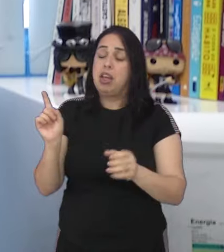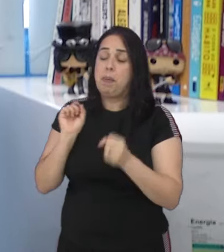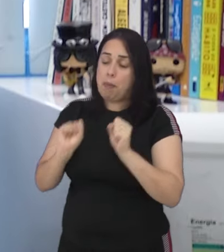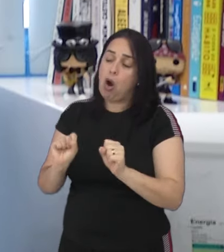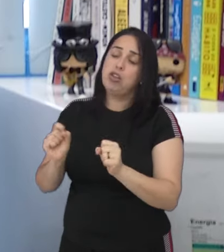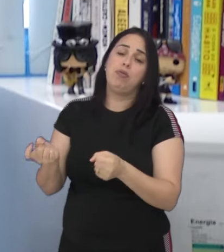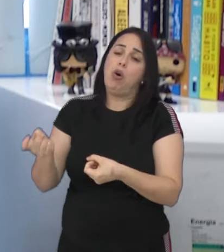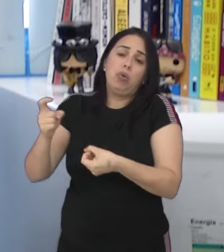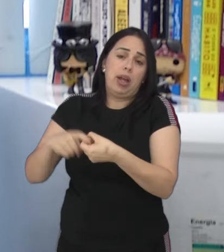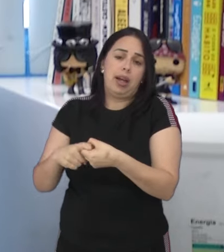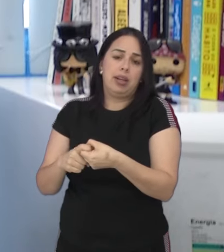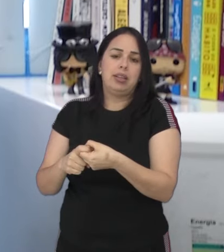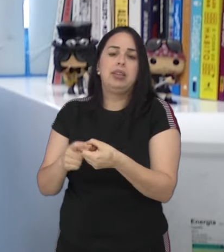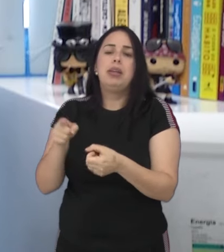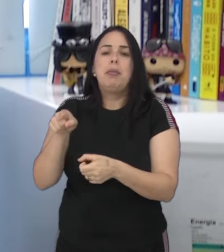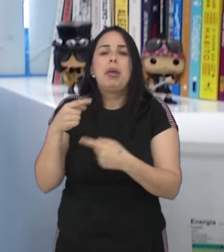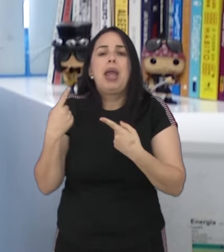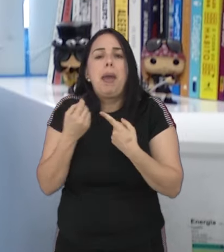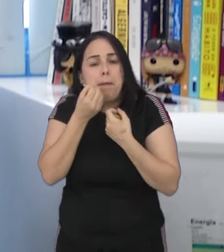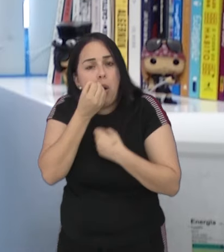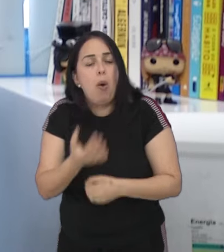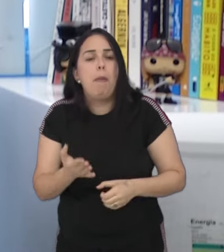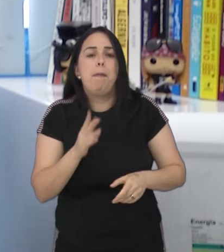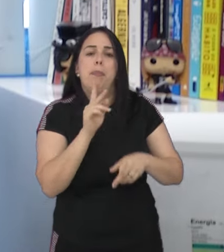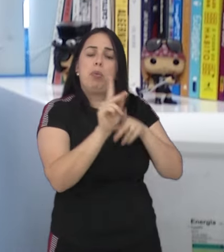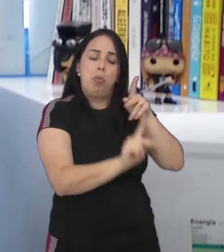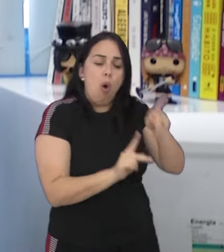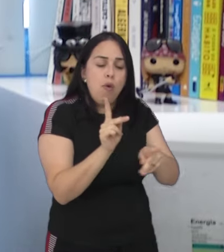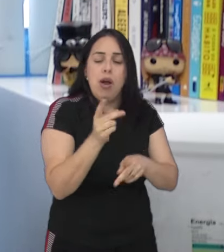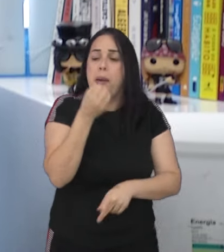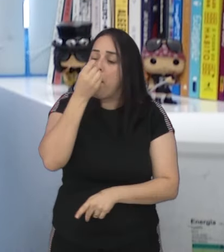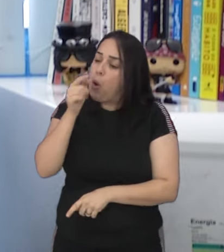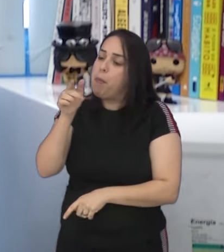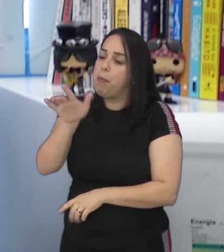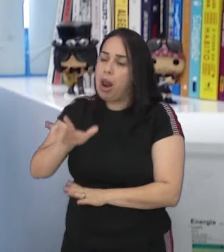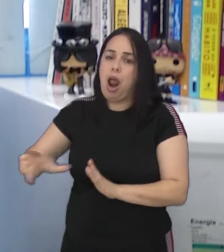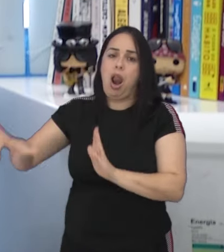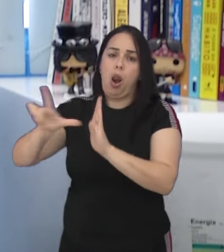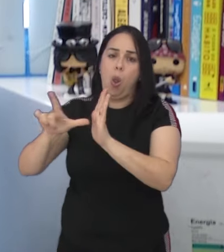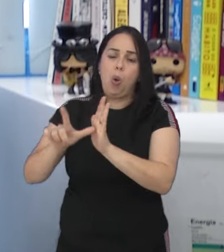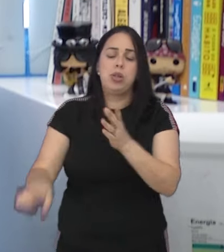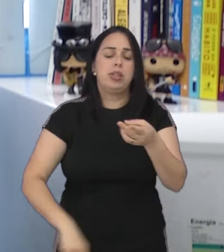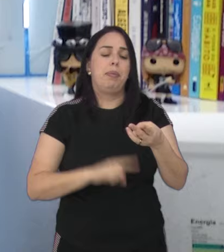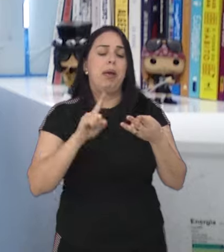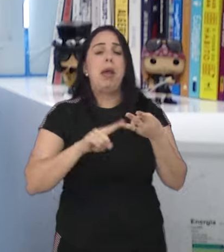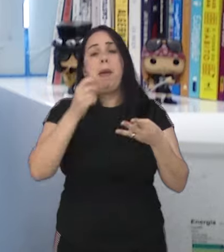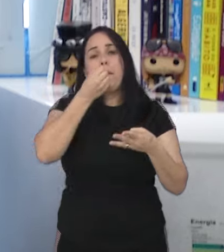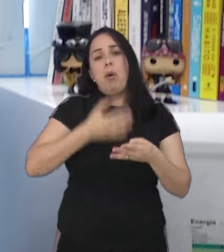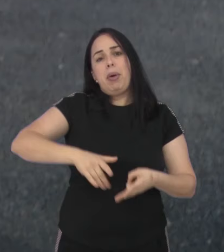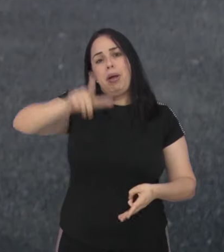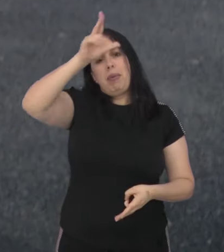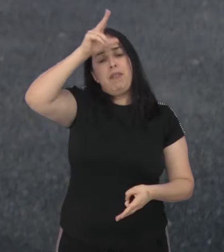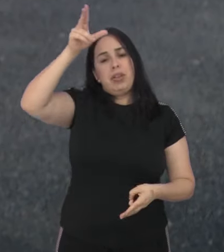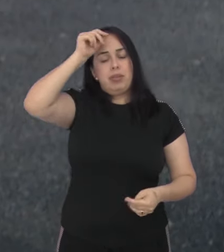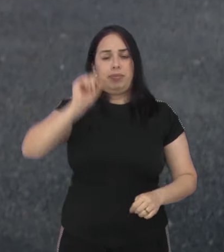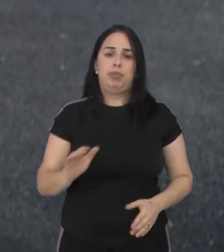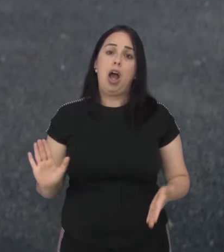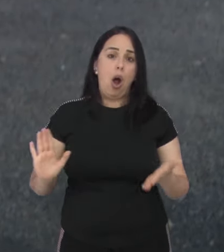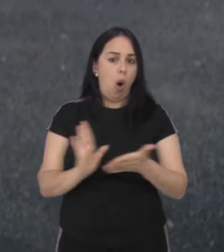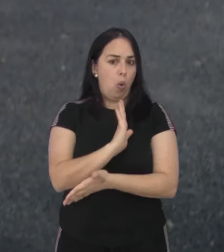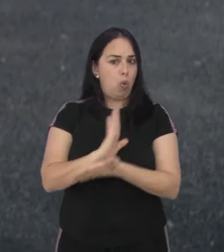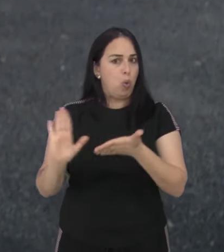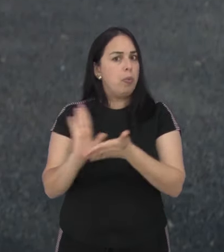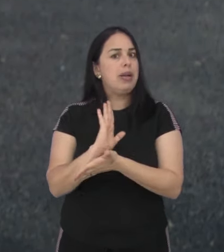é o objetivo da prefeitura assim fica bom para ele fica bom pra população e fica bom ao mesmo tempo pro poder público em alguns